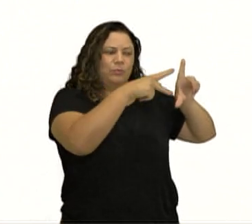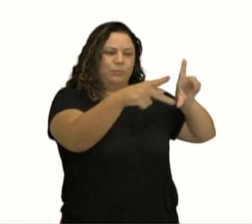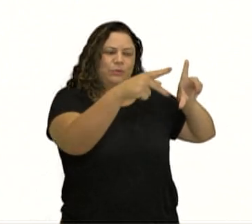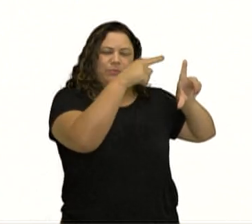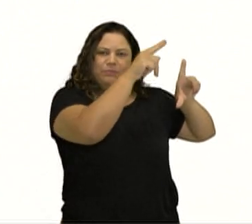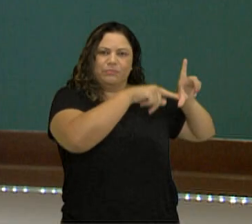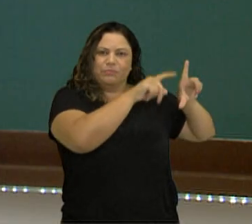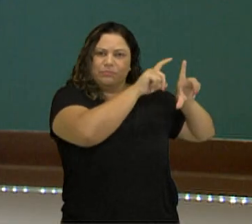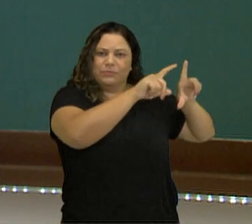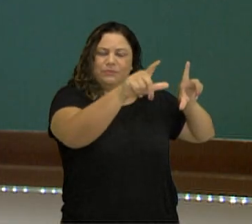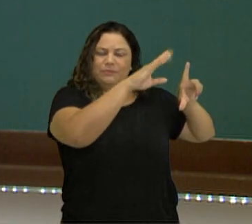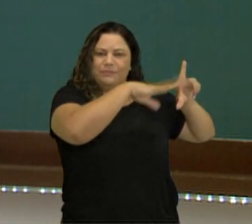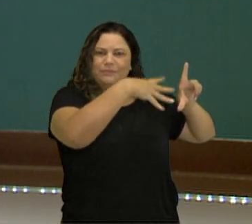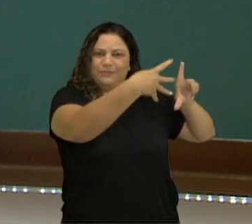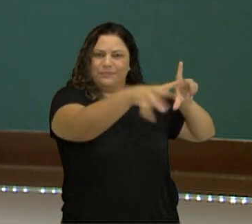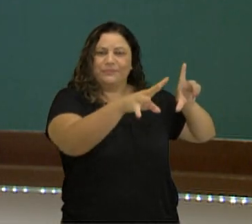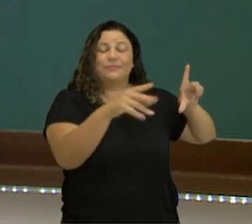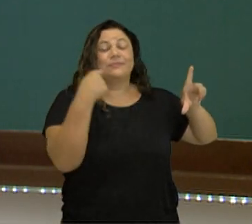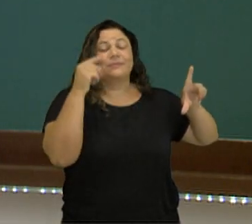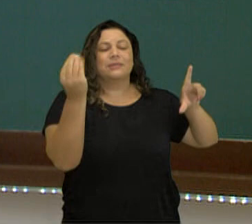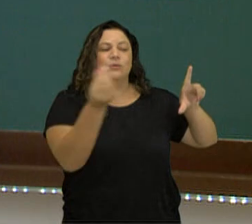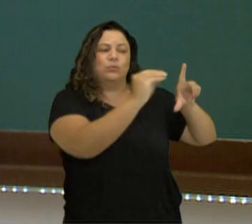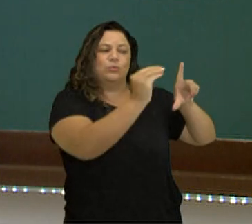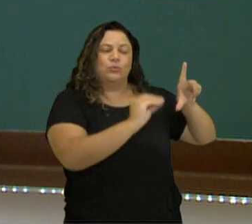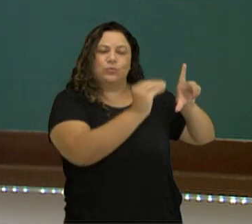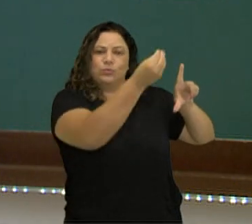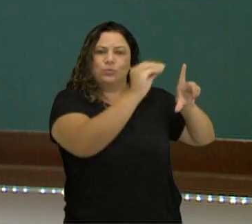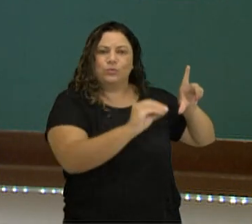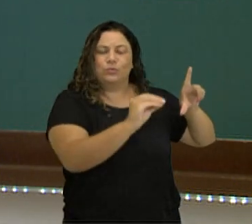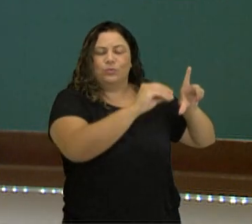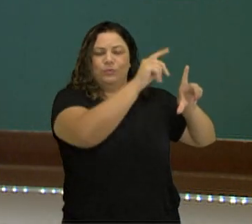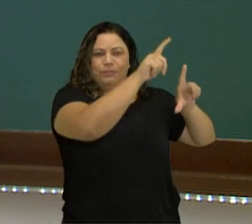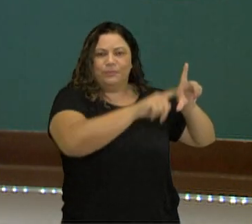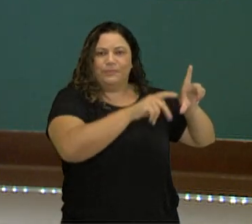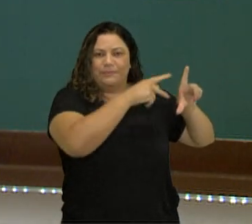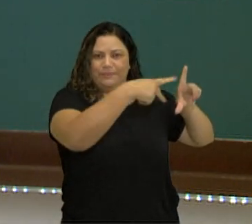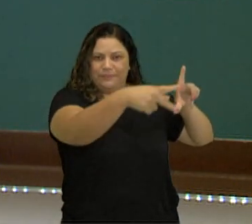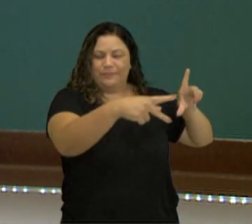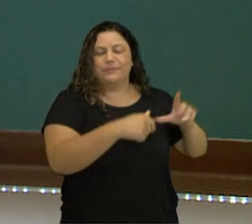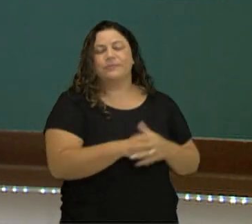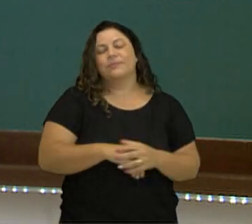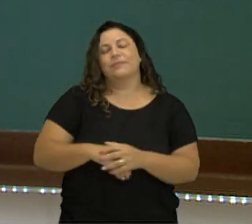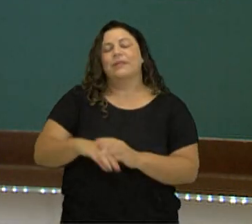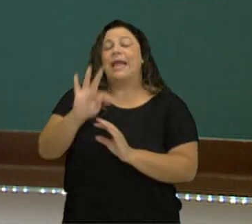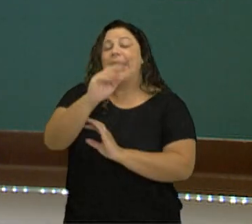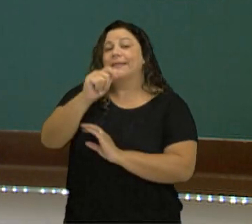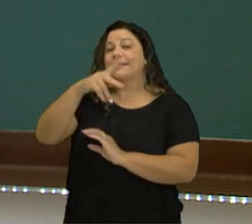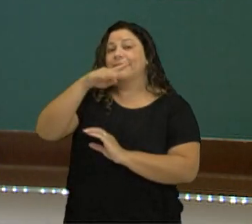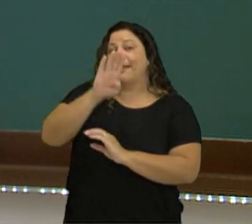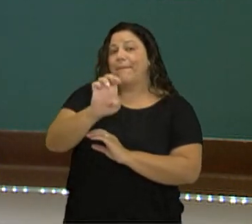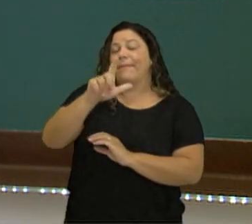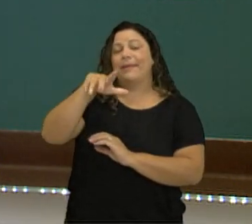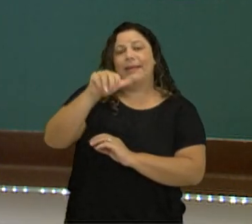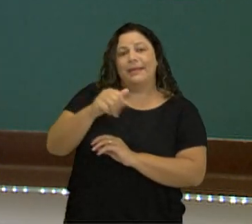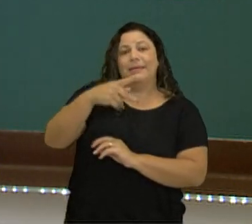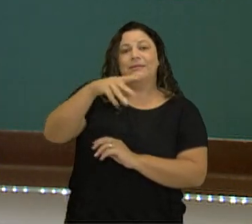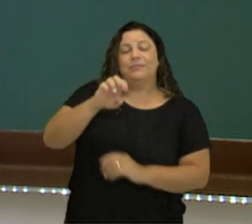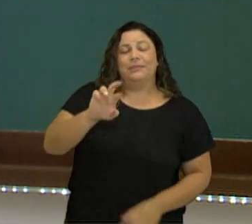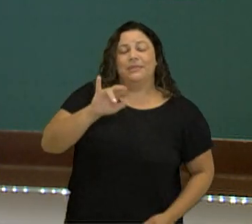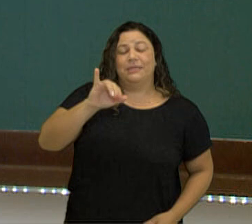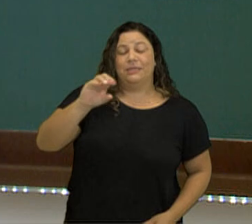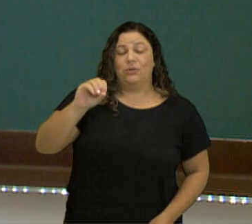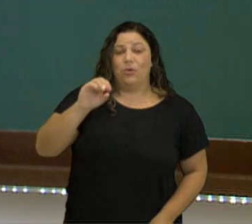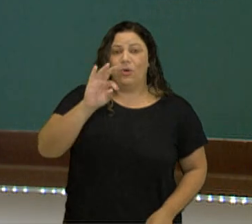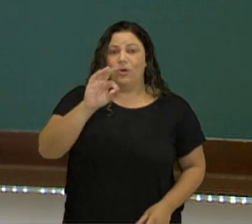são elementos da tabela periódica. Você já sabe disso. Você já teve contato com a tabela periódica, né?